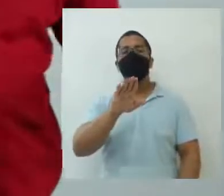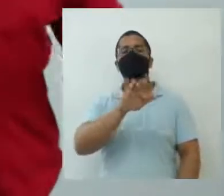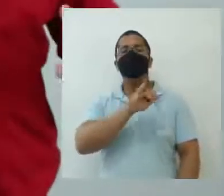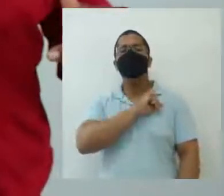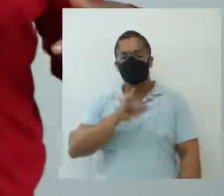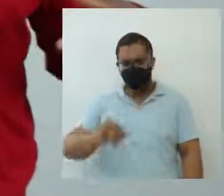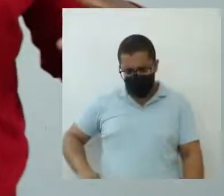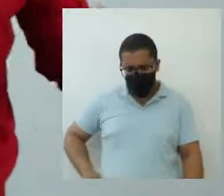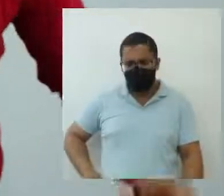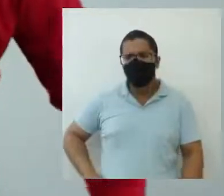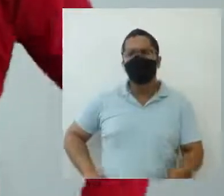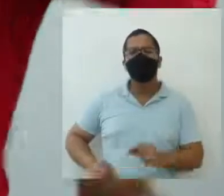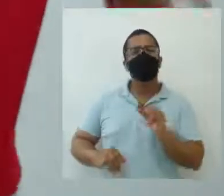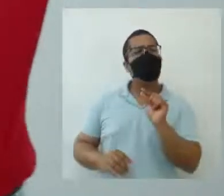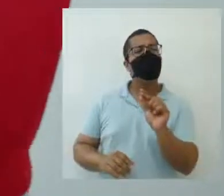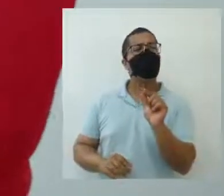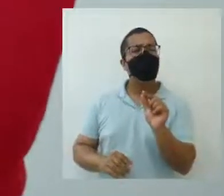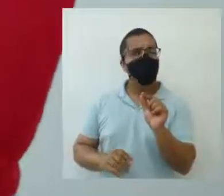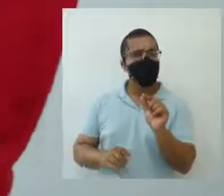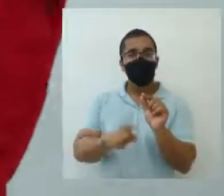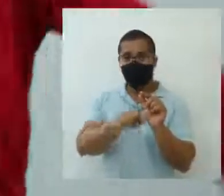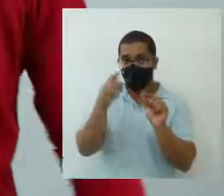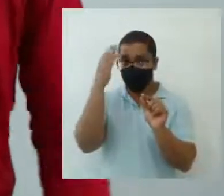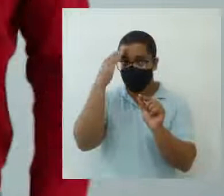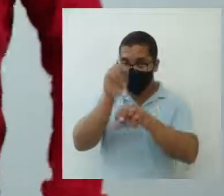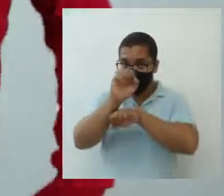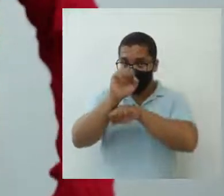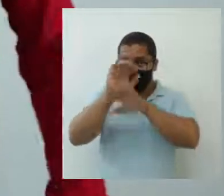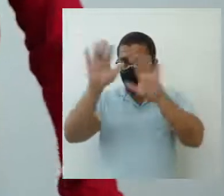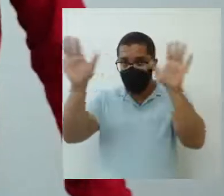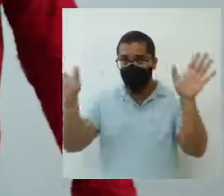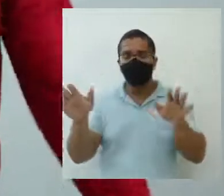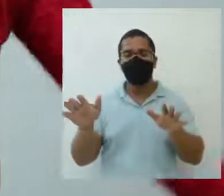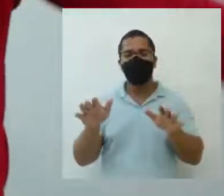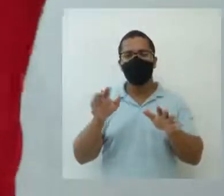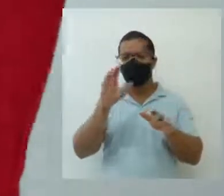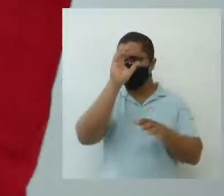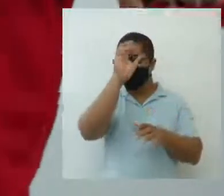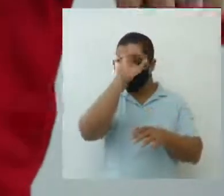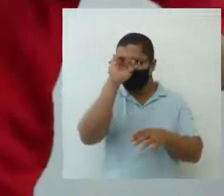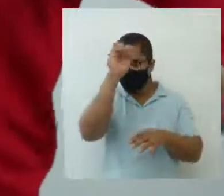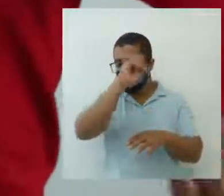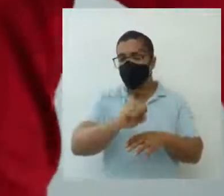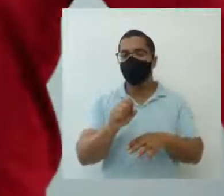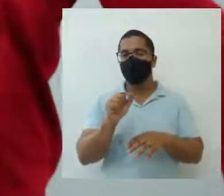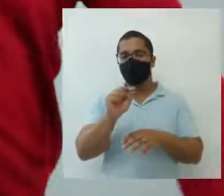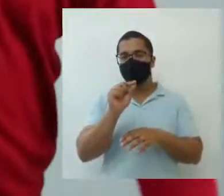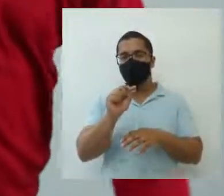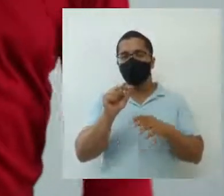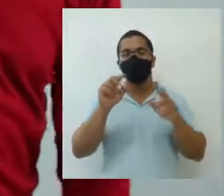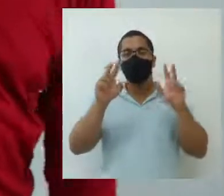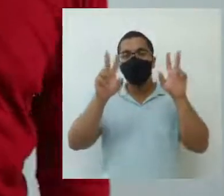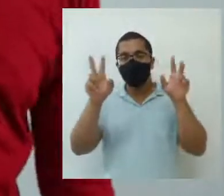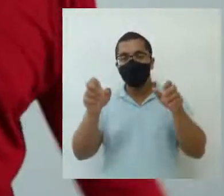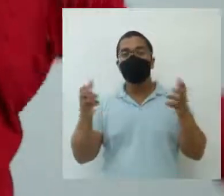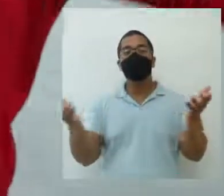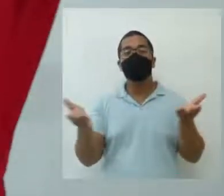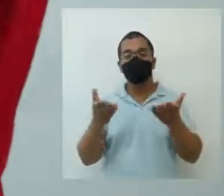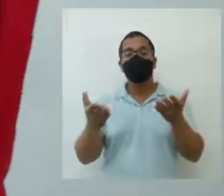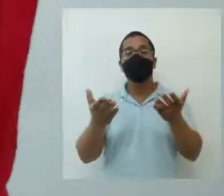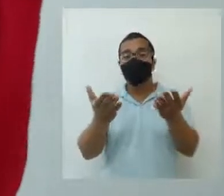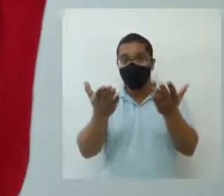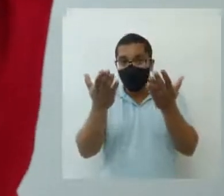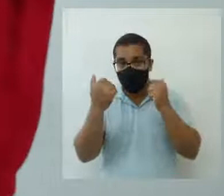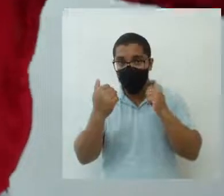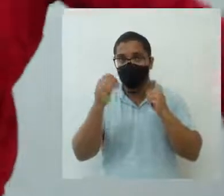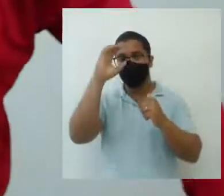possam compreenderem, entenderem, aprenderem o imperialismo, entre agora na